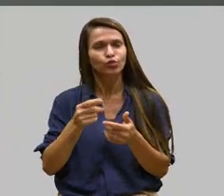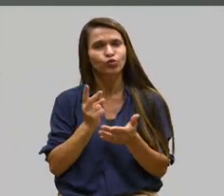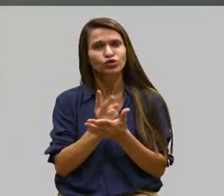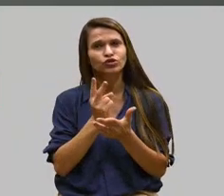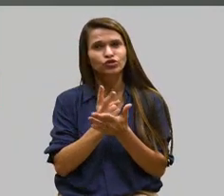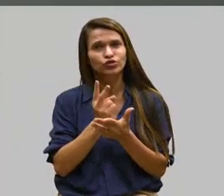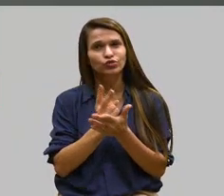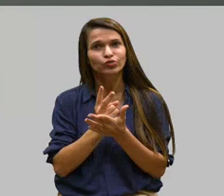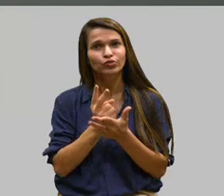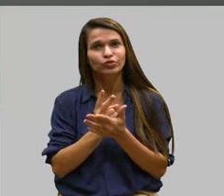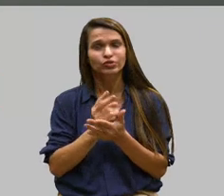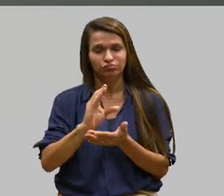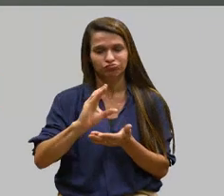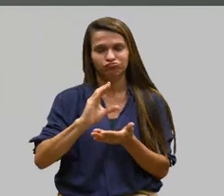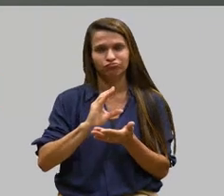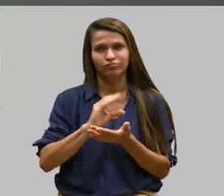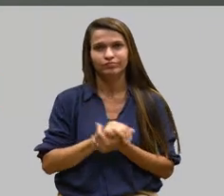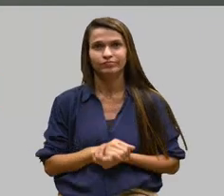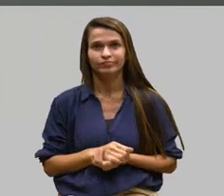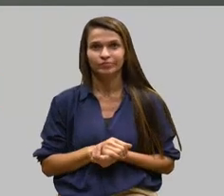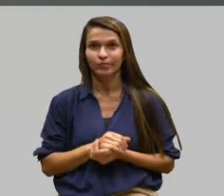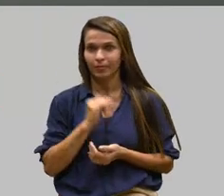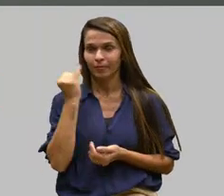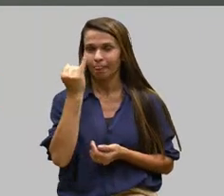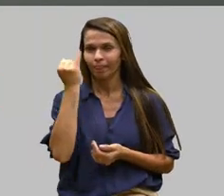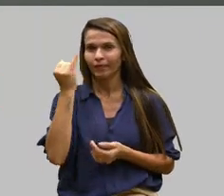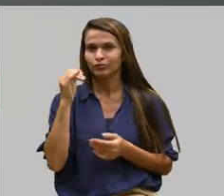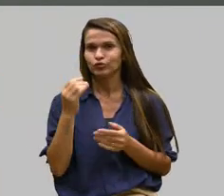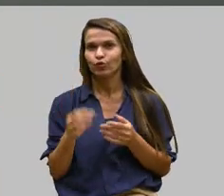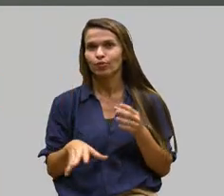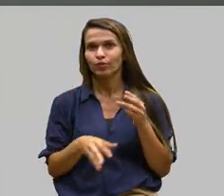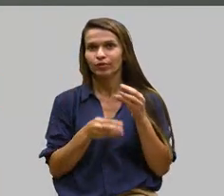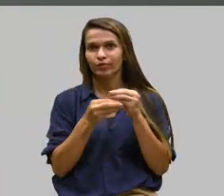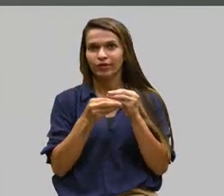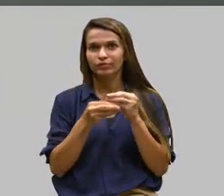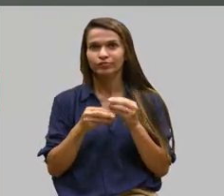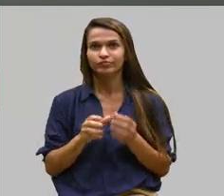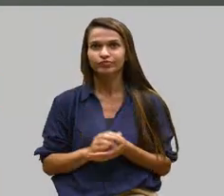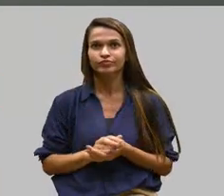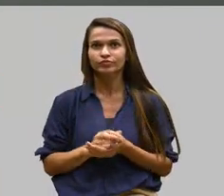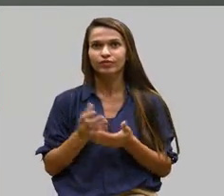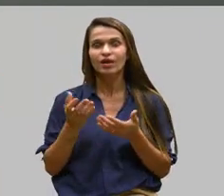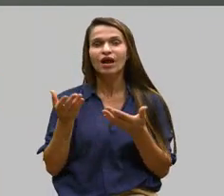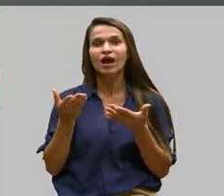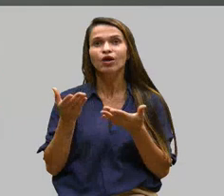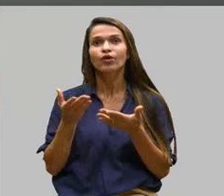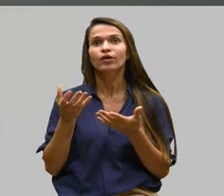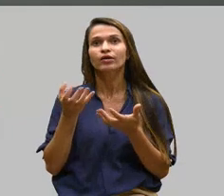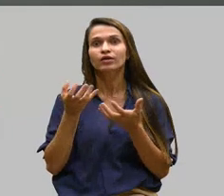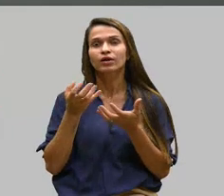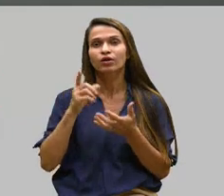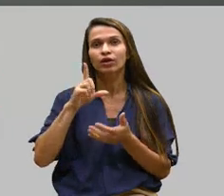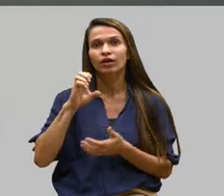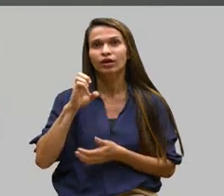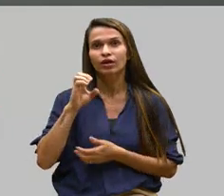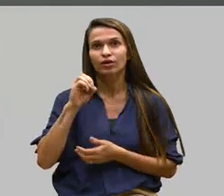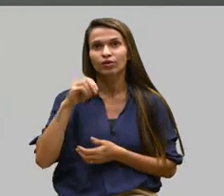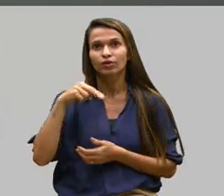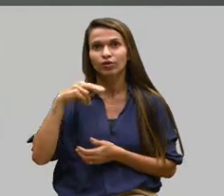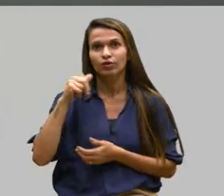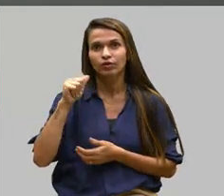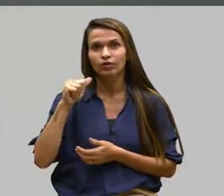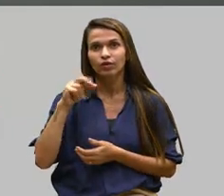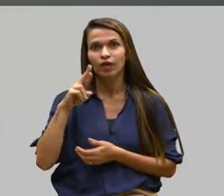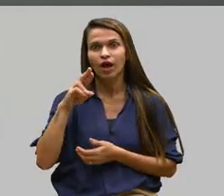é a sua colocação quero passar a palavra aqui Leonardo Gontijo Vieira Gomes Presidente do Instituto